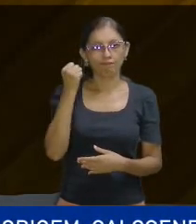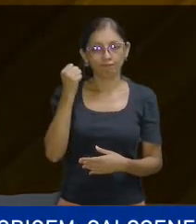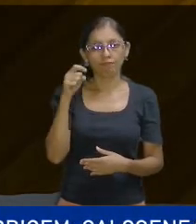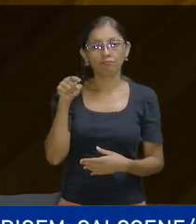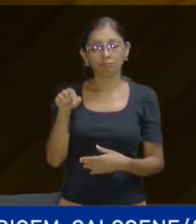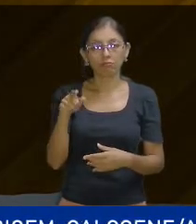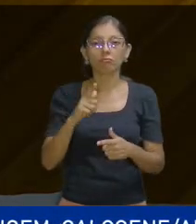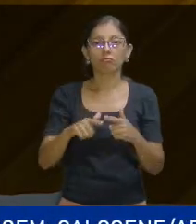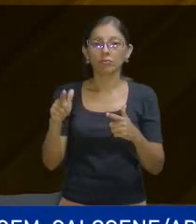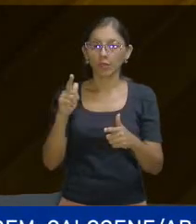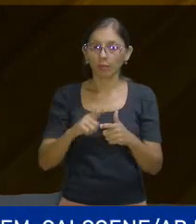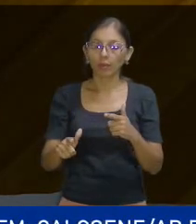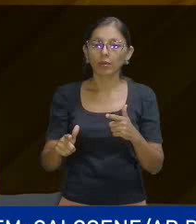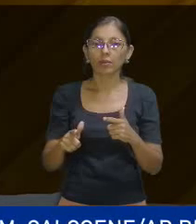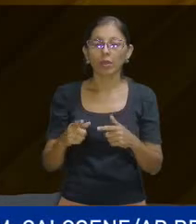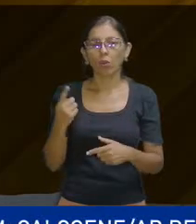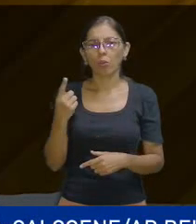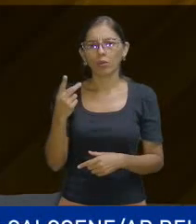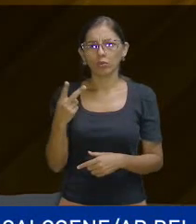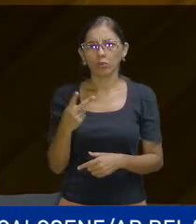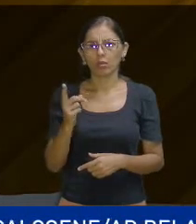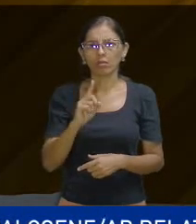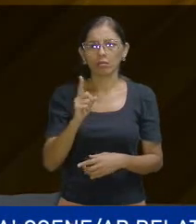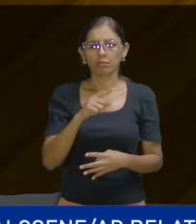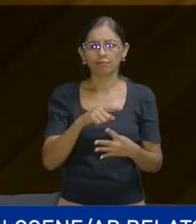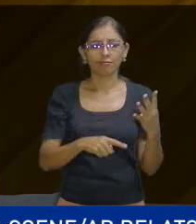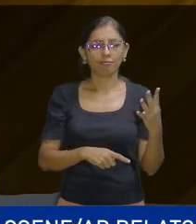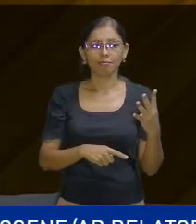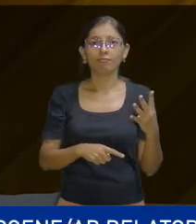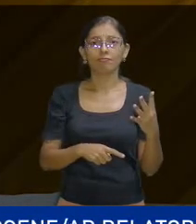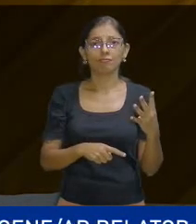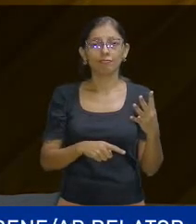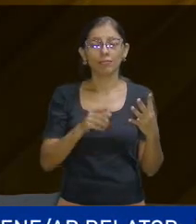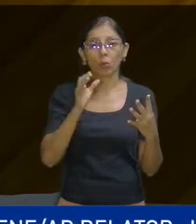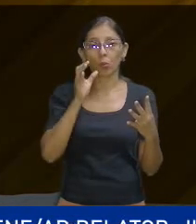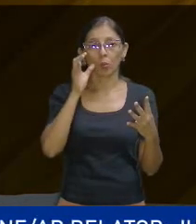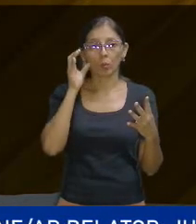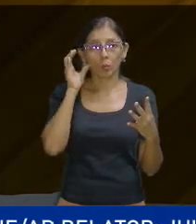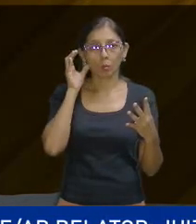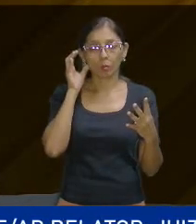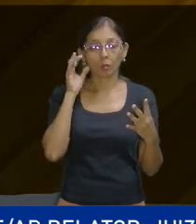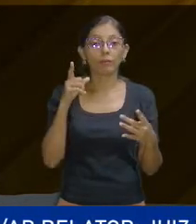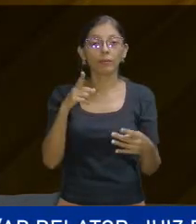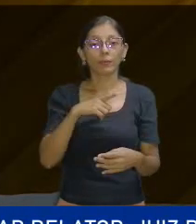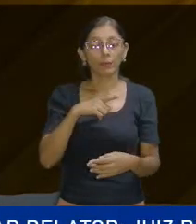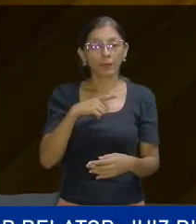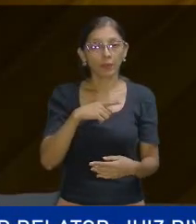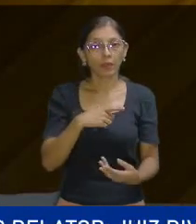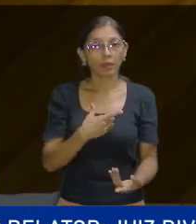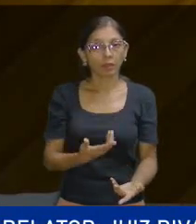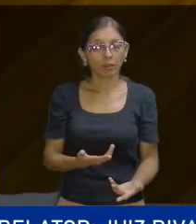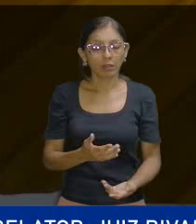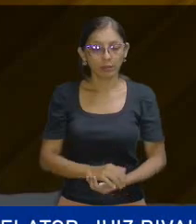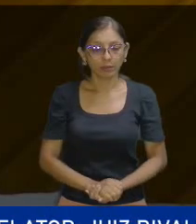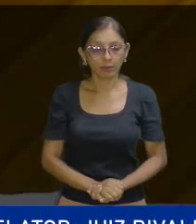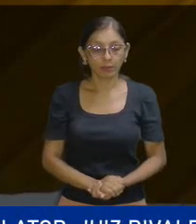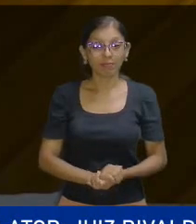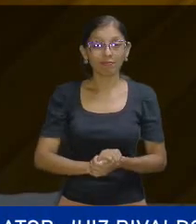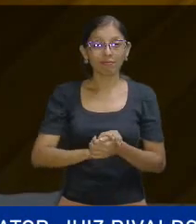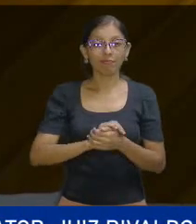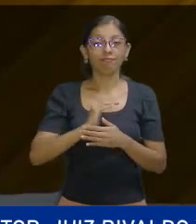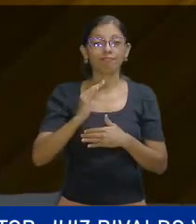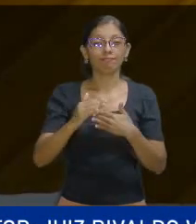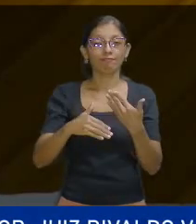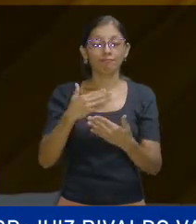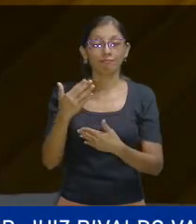fatos, porque foram não só uma, não só duas, foram 4 plataformas que foram omitidas da Justiça Eleitoral e só vieram a ser informadas